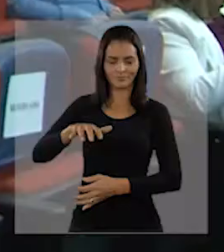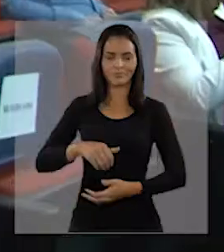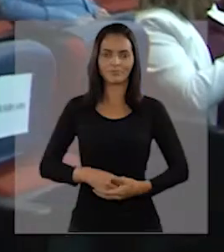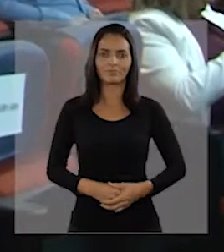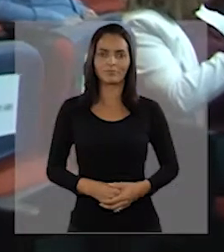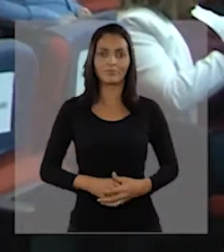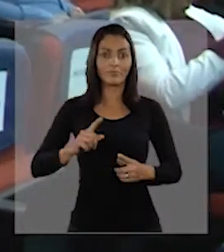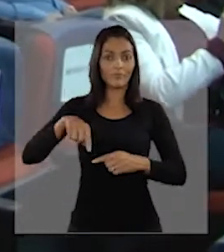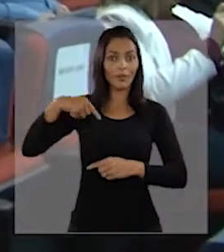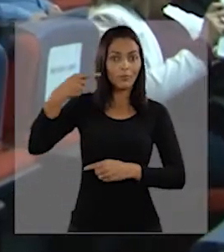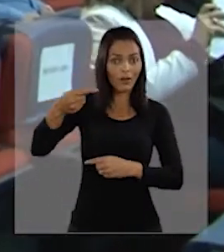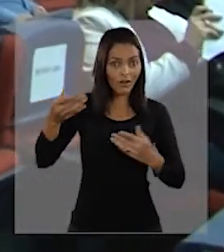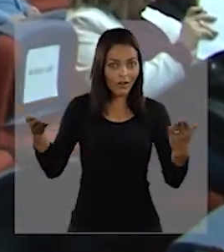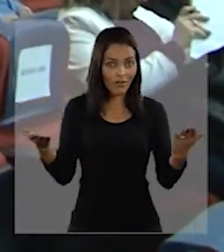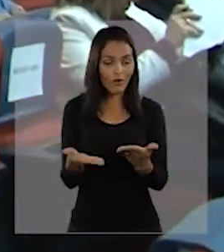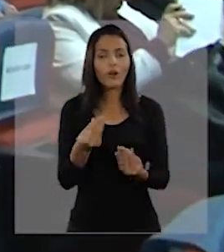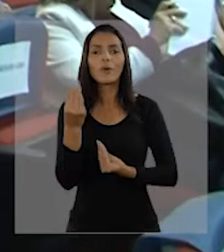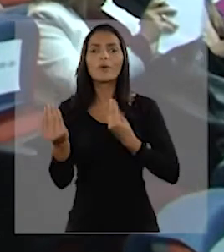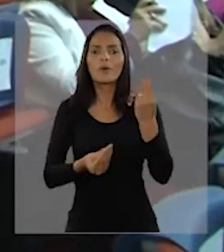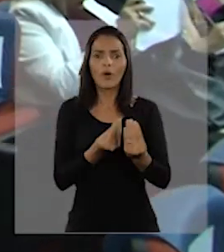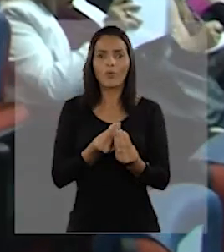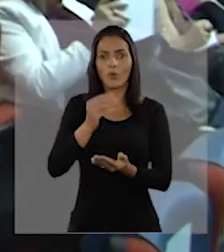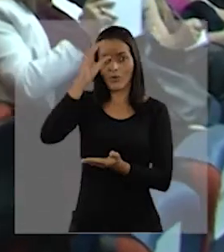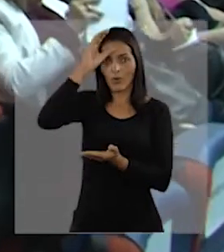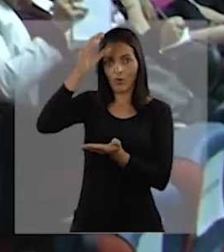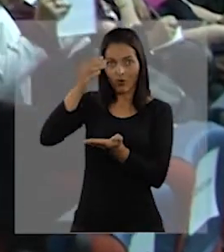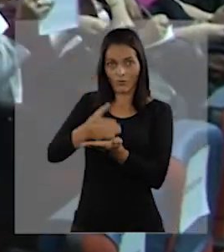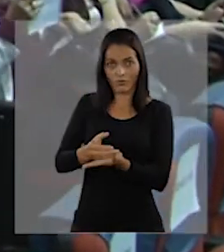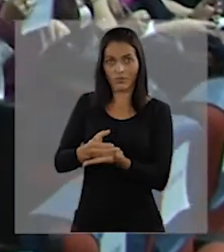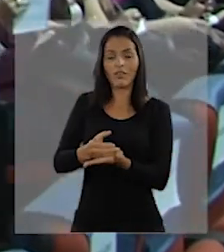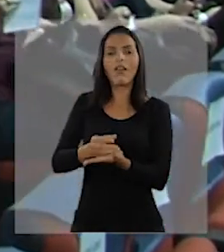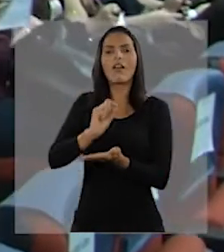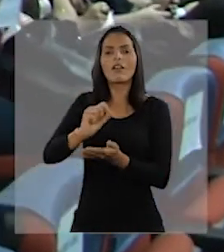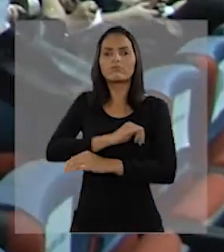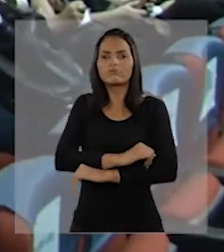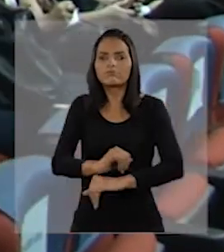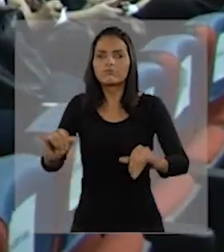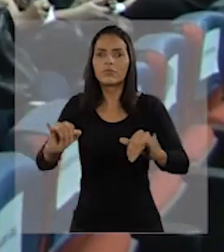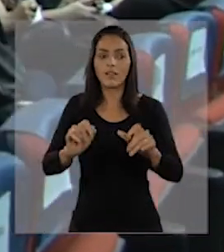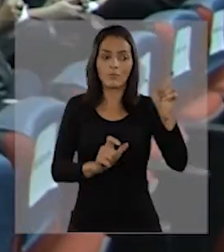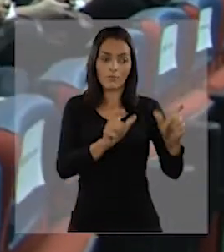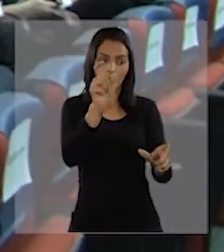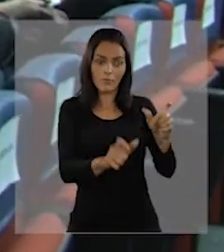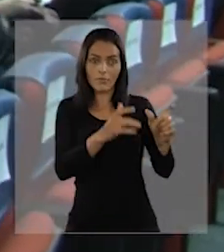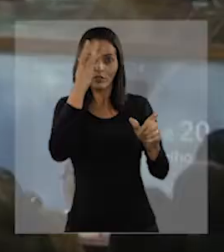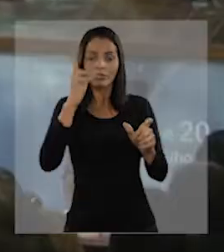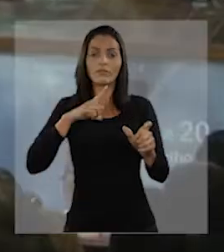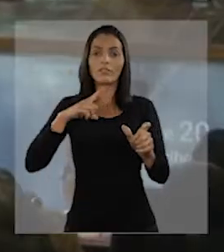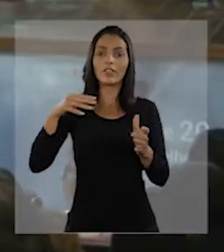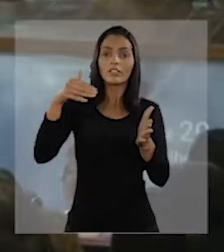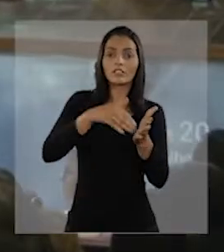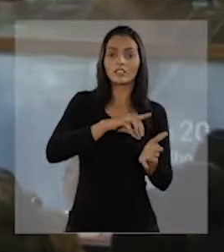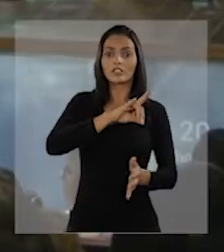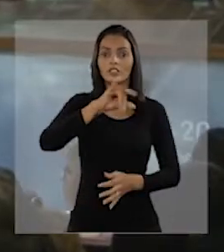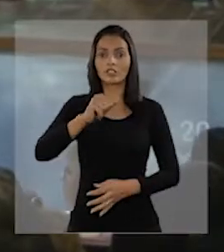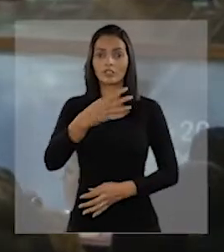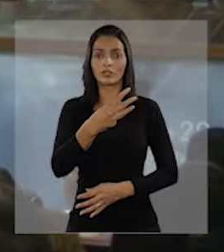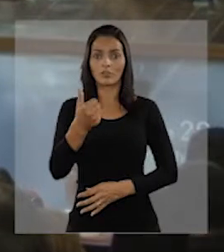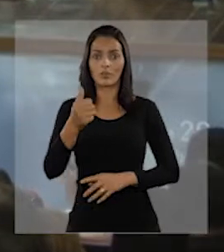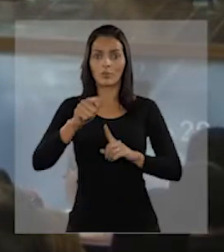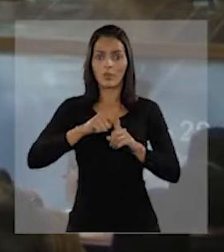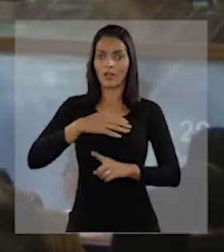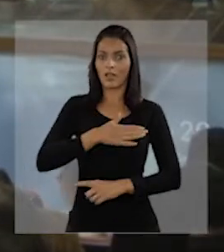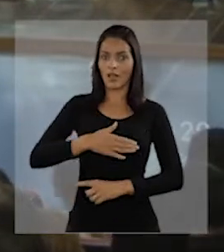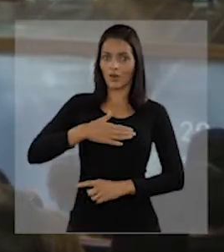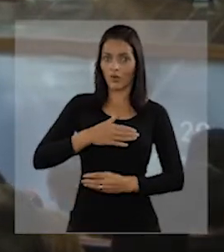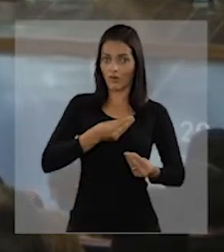judiciais. O próximo passo agora é o envio desse material. Os autores têm até o dia 31 de agosto para